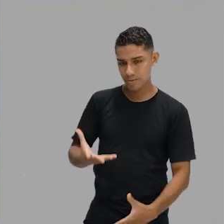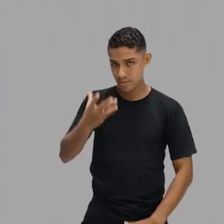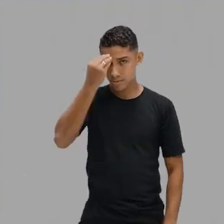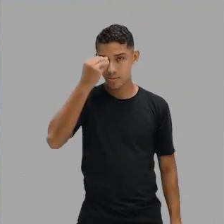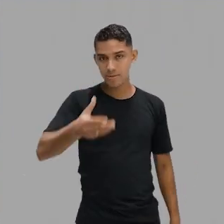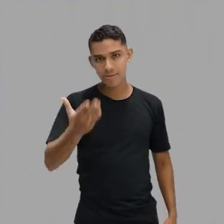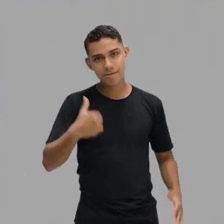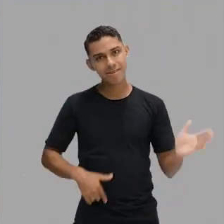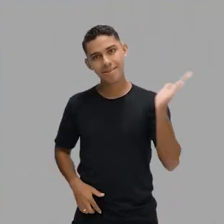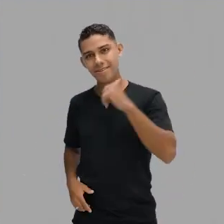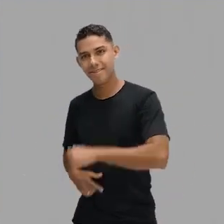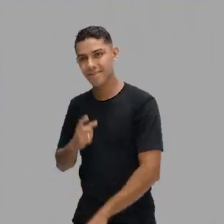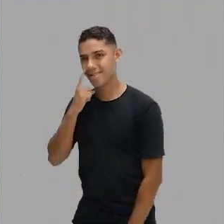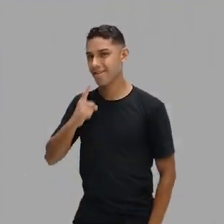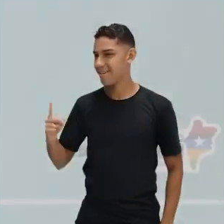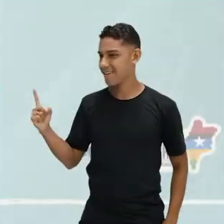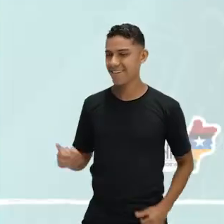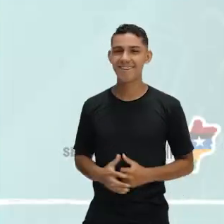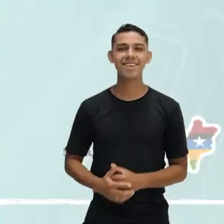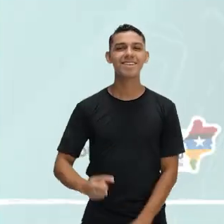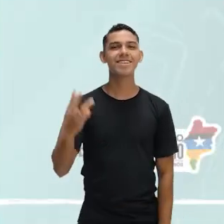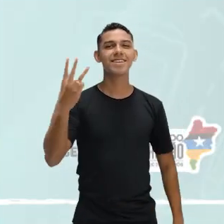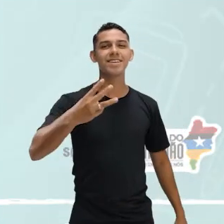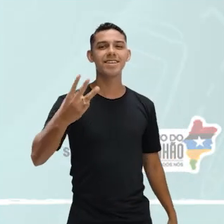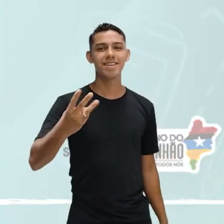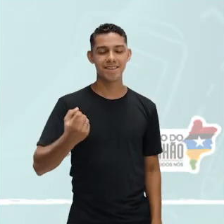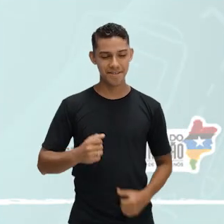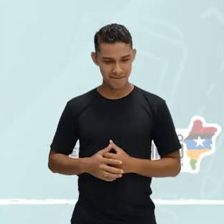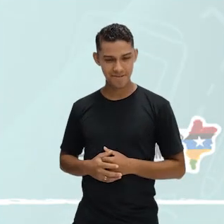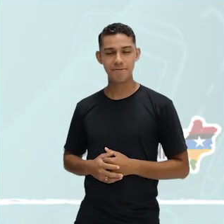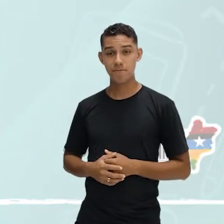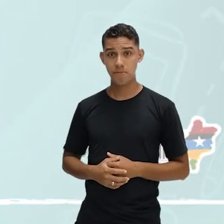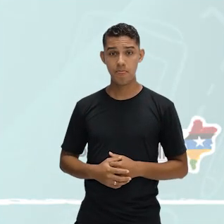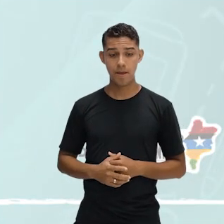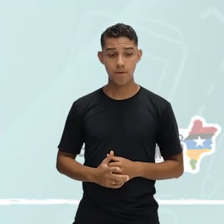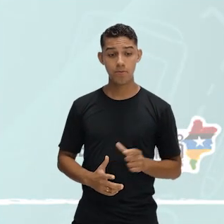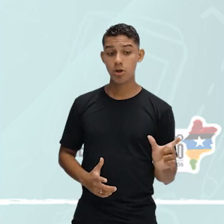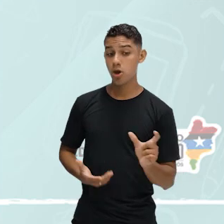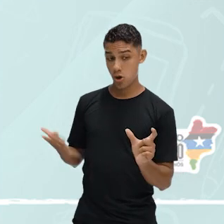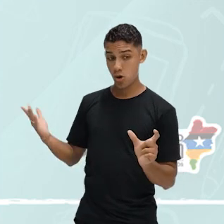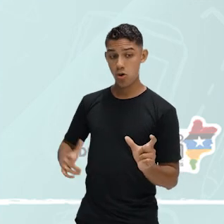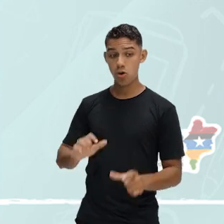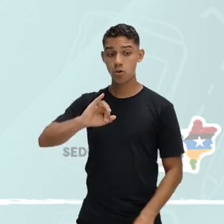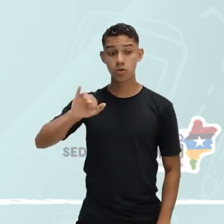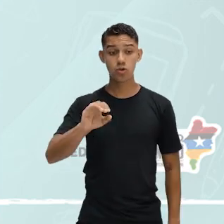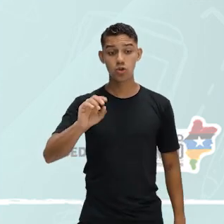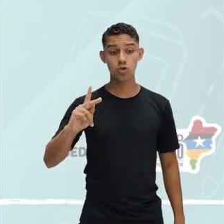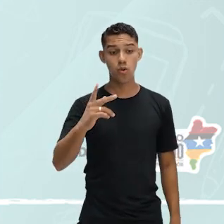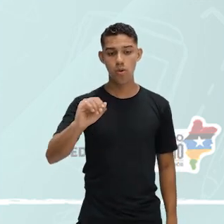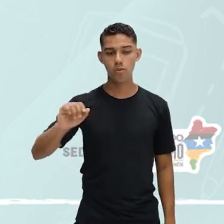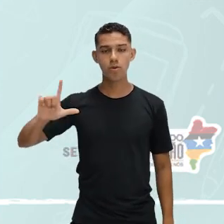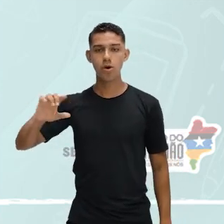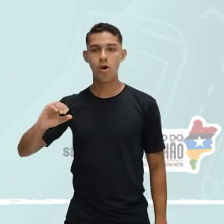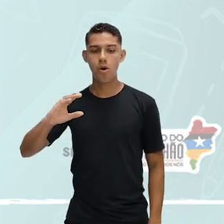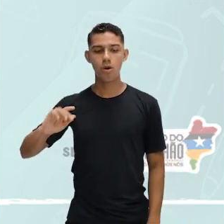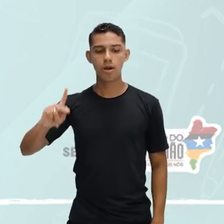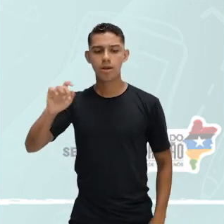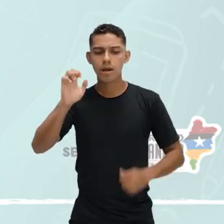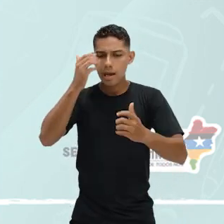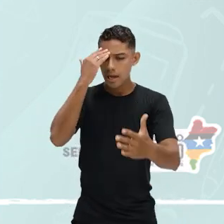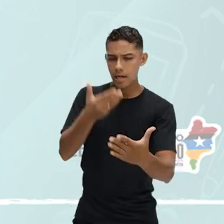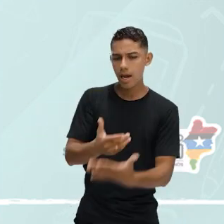sozinho. Terceira questão. John Locke acreditava que o homem era uma criatura naturalmente racional e